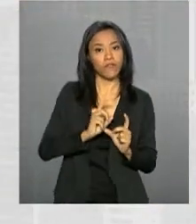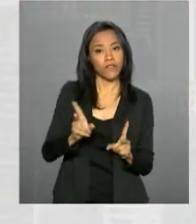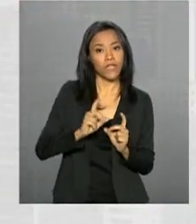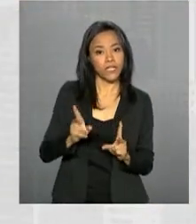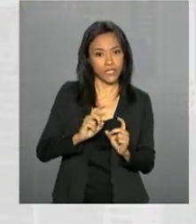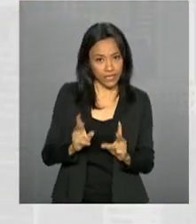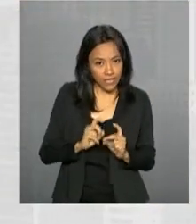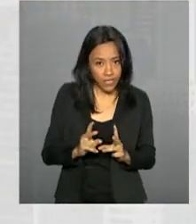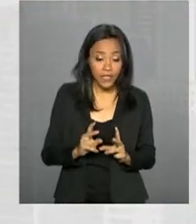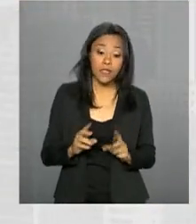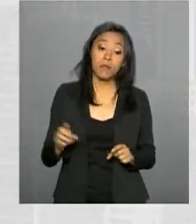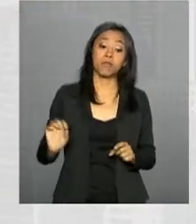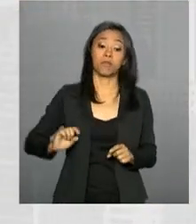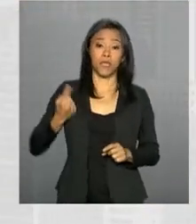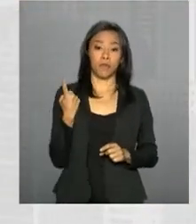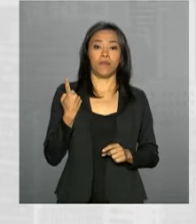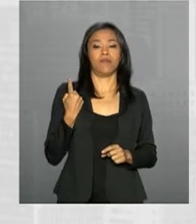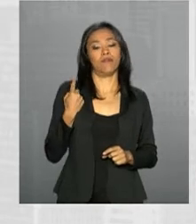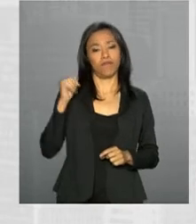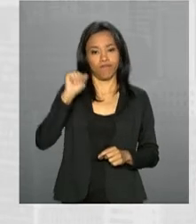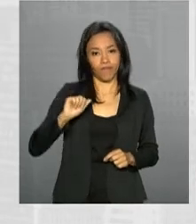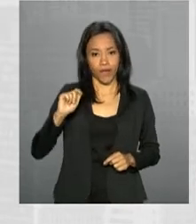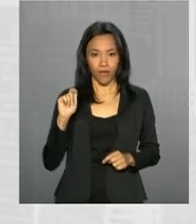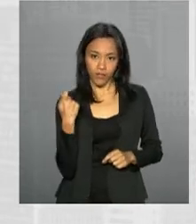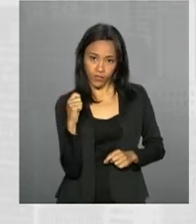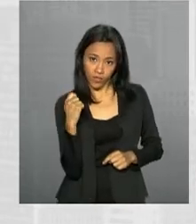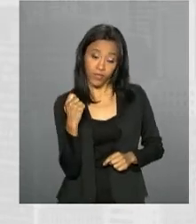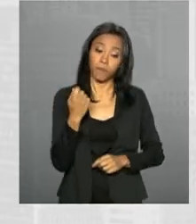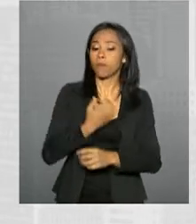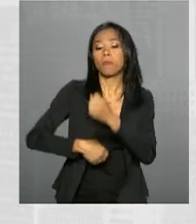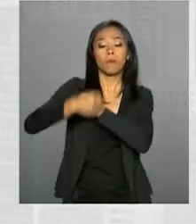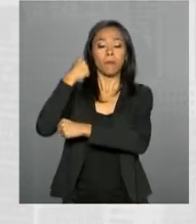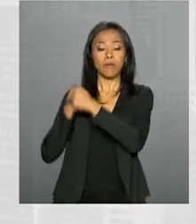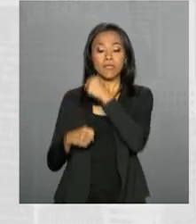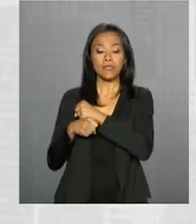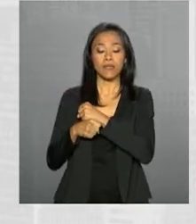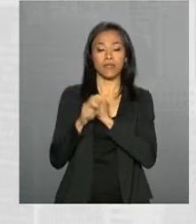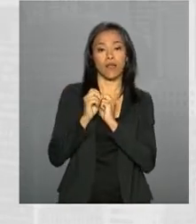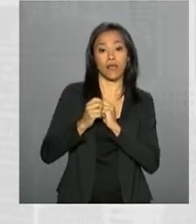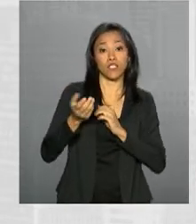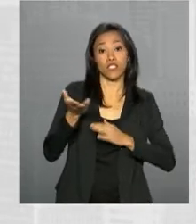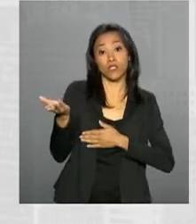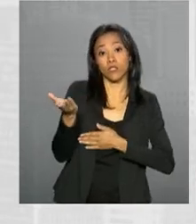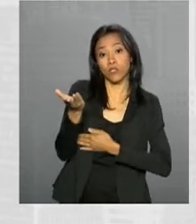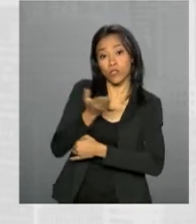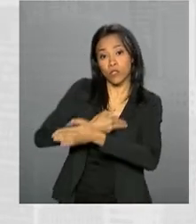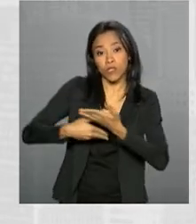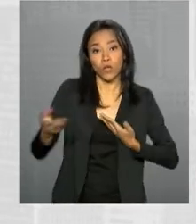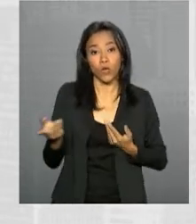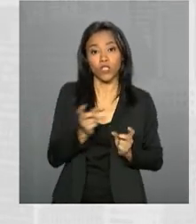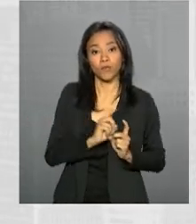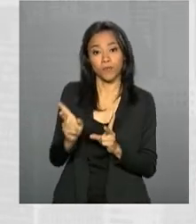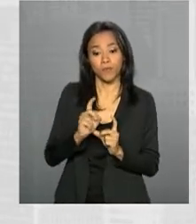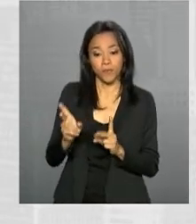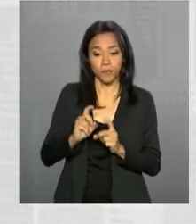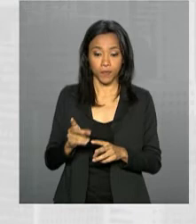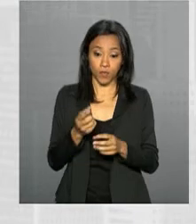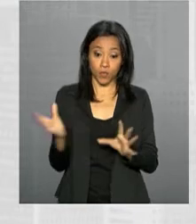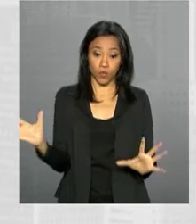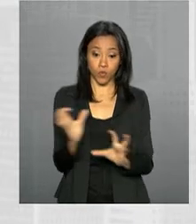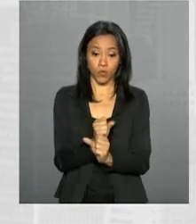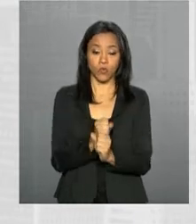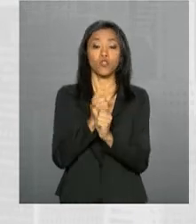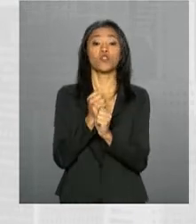atrás somente da argentina no ano passado as trocas comerciais entre os dois países chegaram a oito milhões